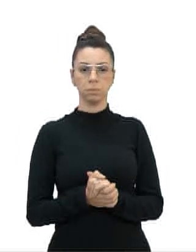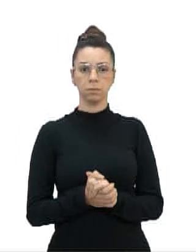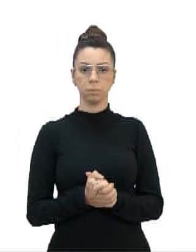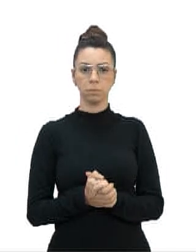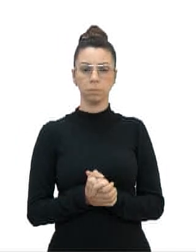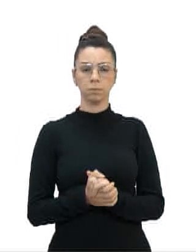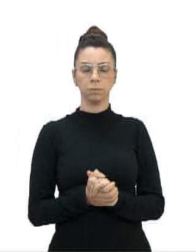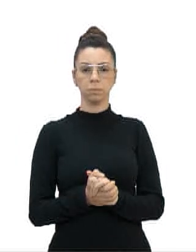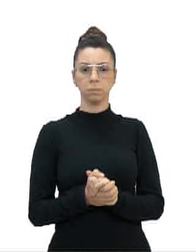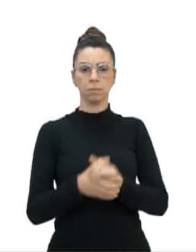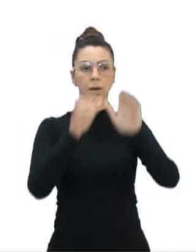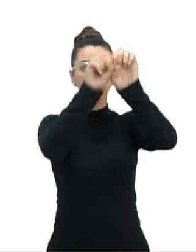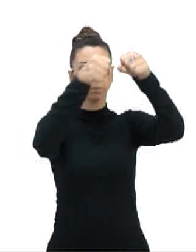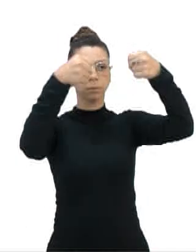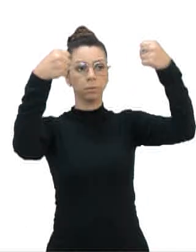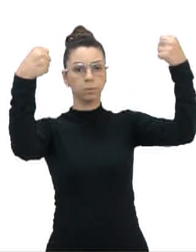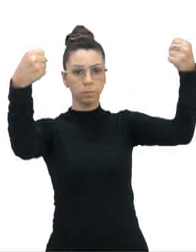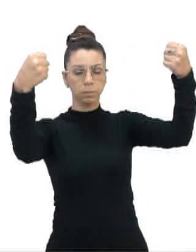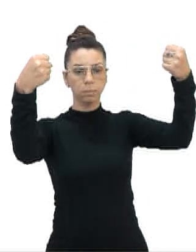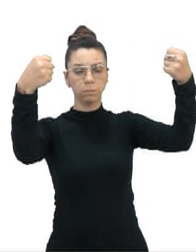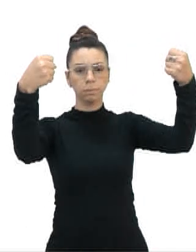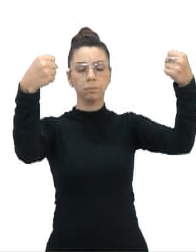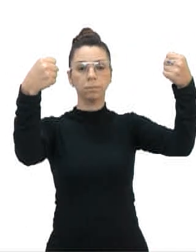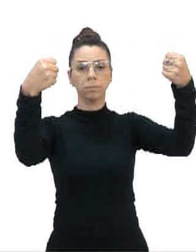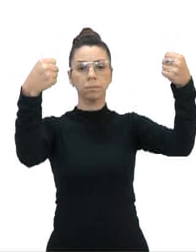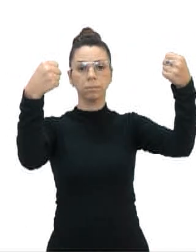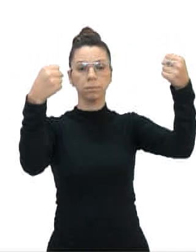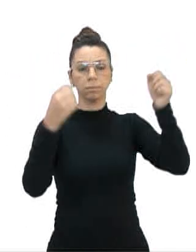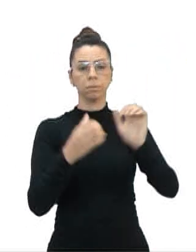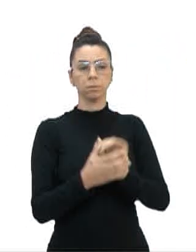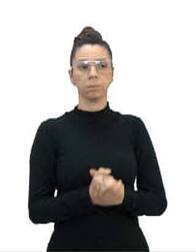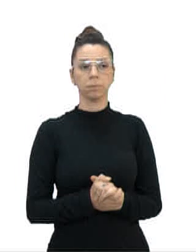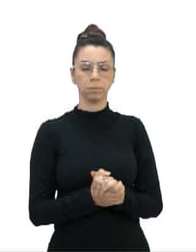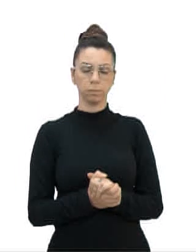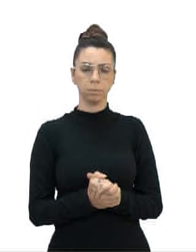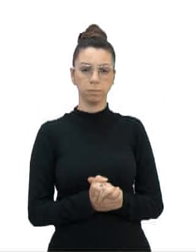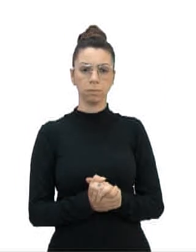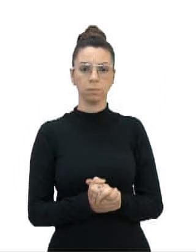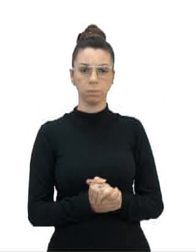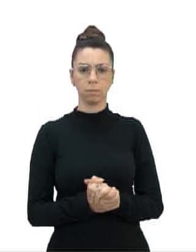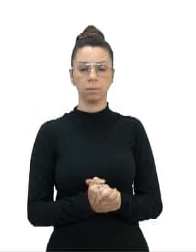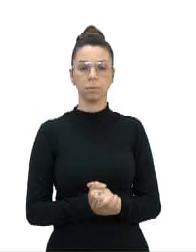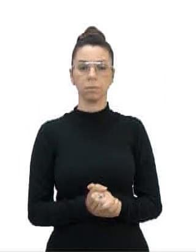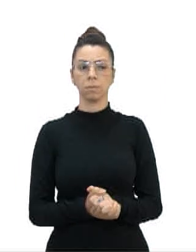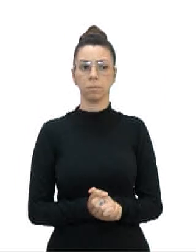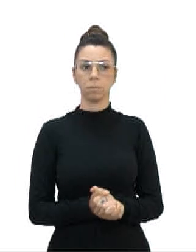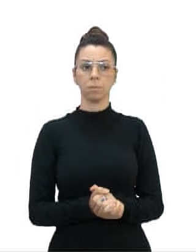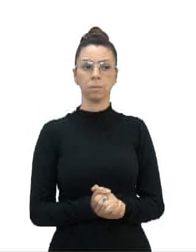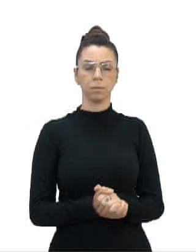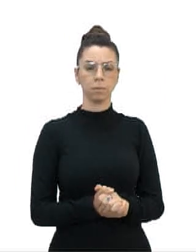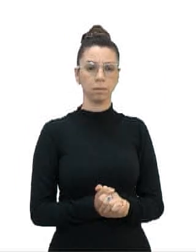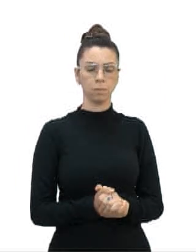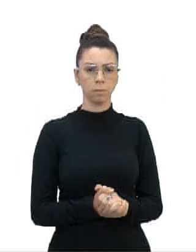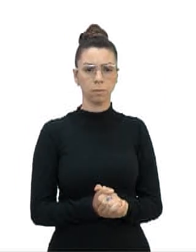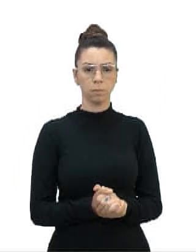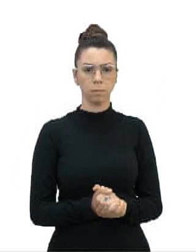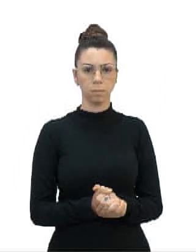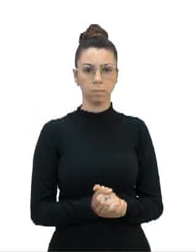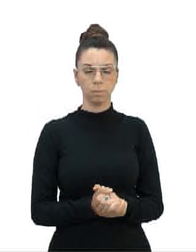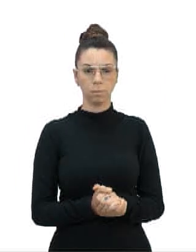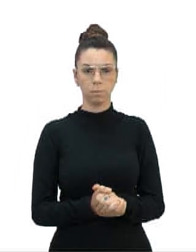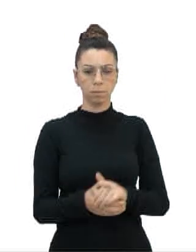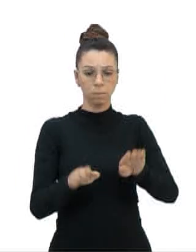embutido. E daqui a pouquinho a gente vai trabalhar com essas palavras destacadas na cor vermelha, perfeito? La pila ou el fregadero,